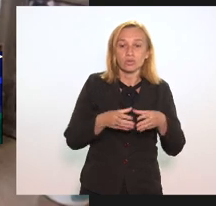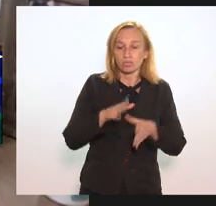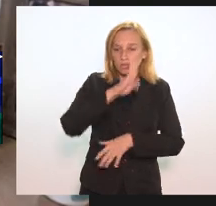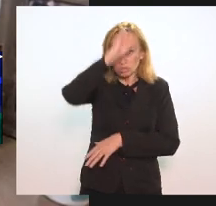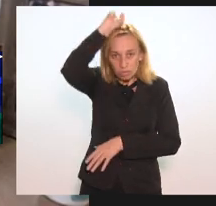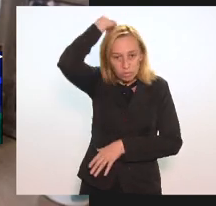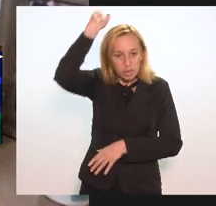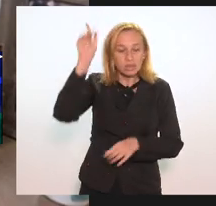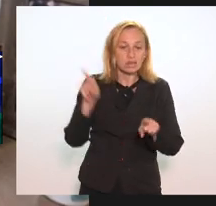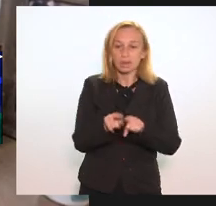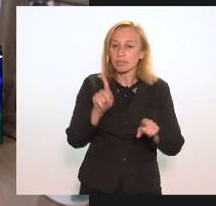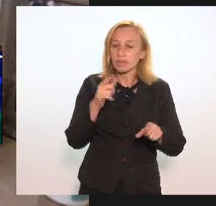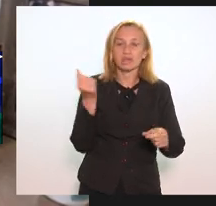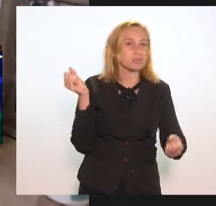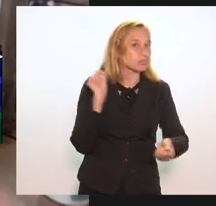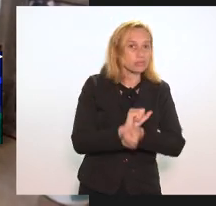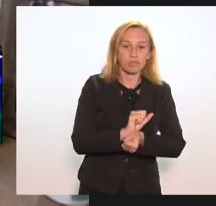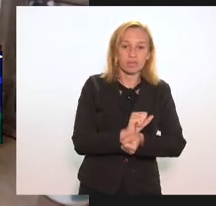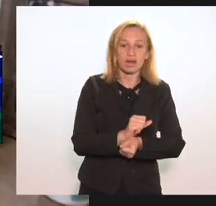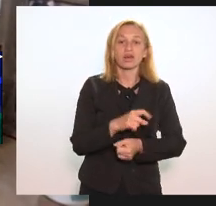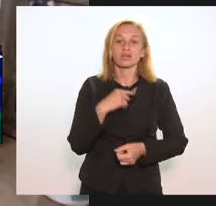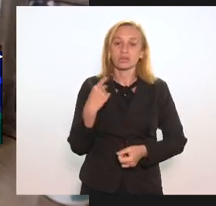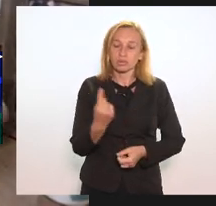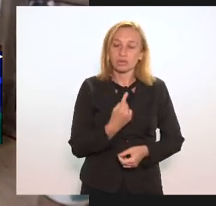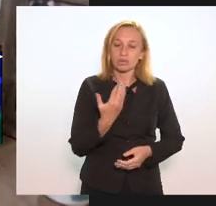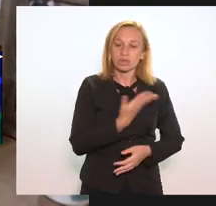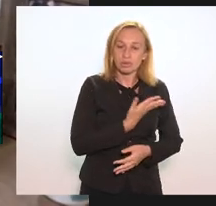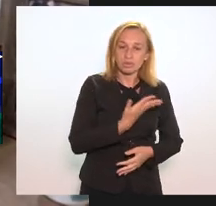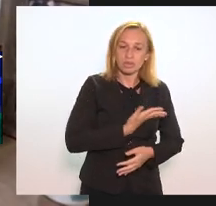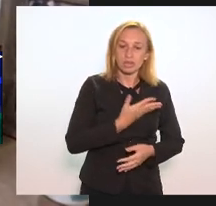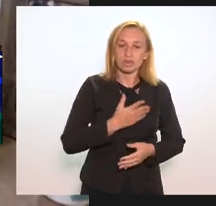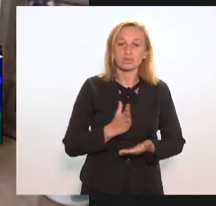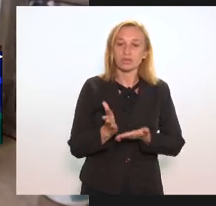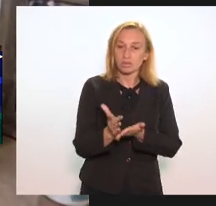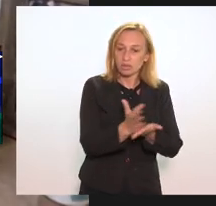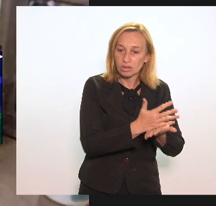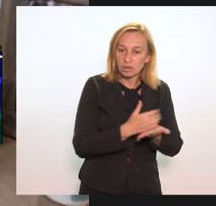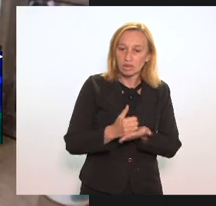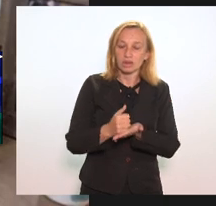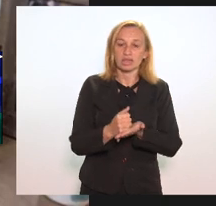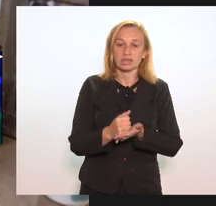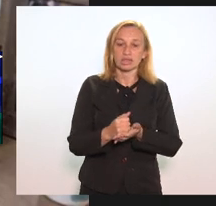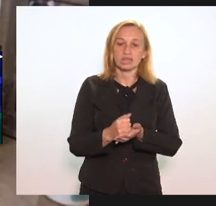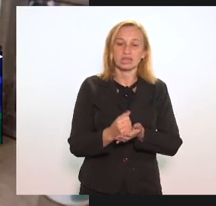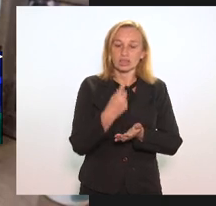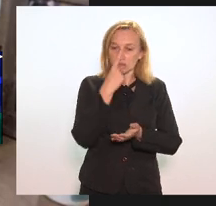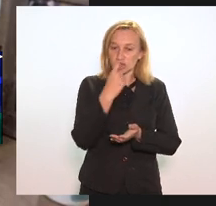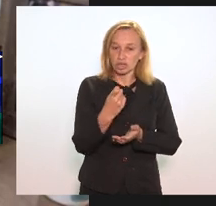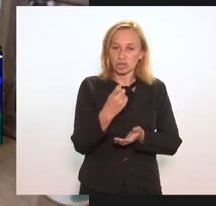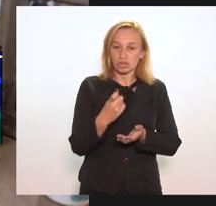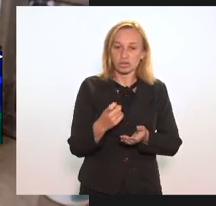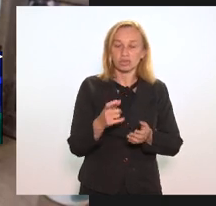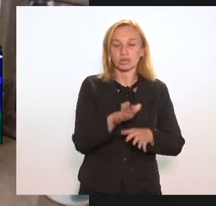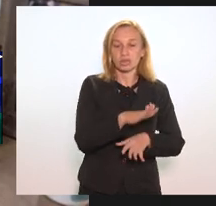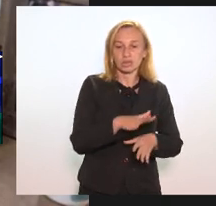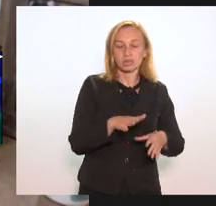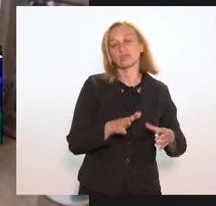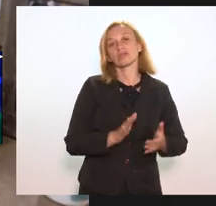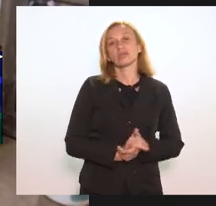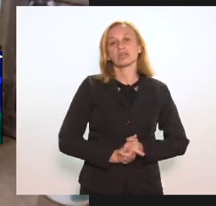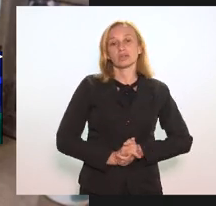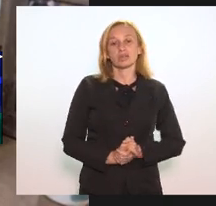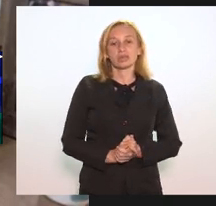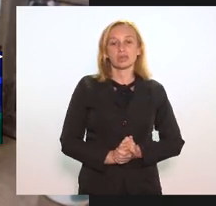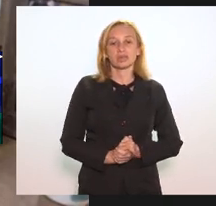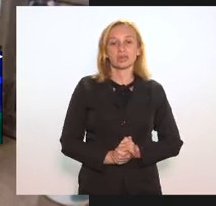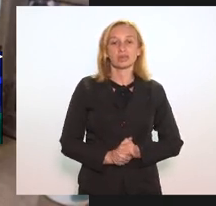bombeiro e também não parou e os nossos guerreiros que tem feito a coleta de lixo sabe no meio dessa forma de mídia vai aqui